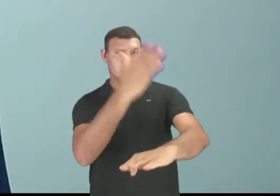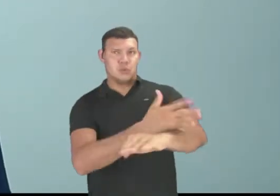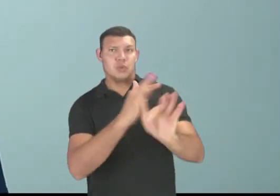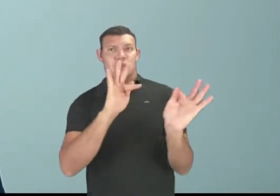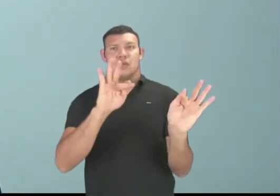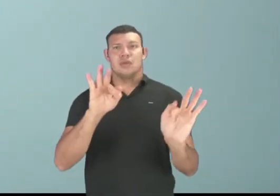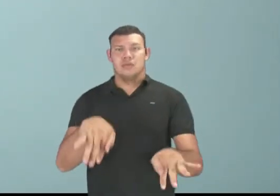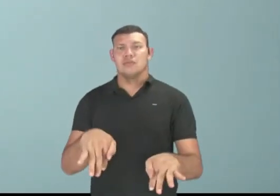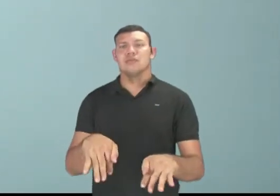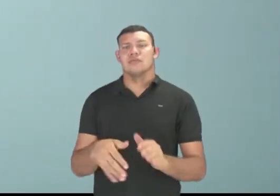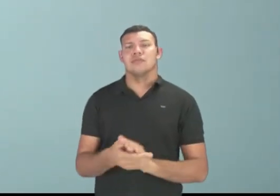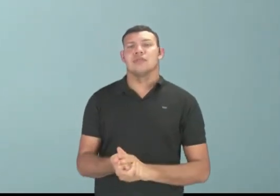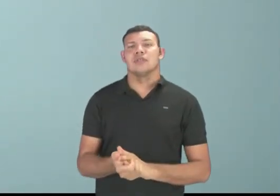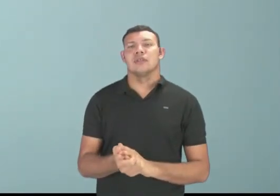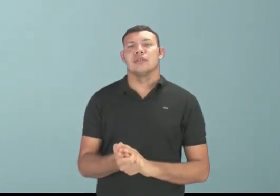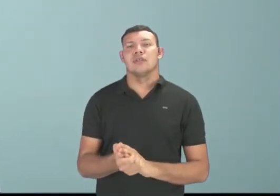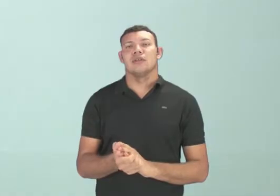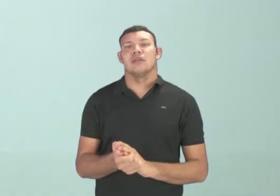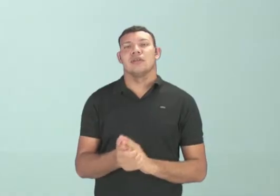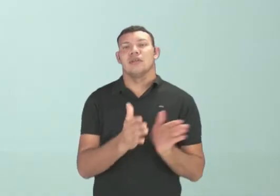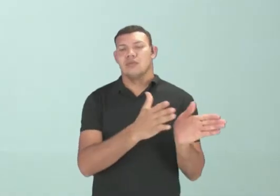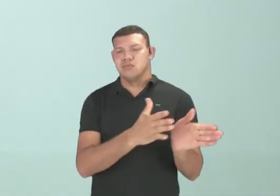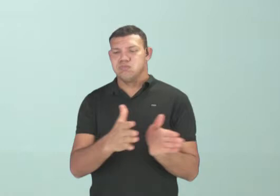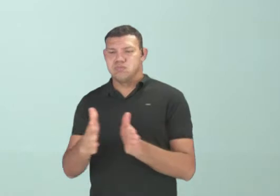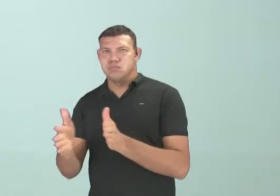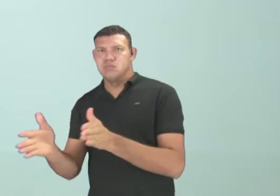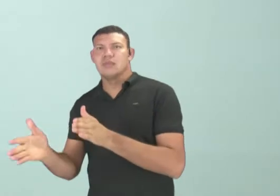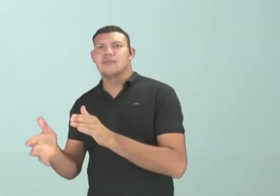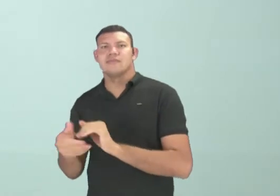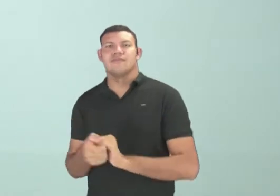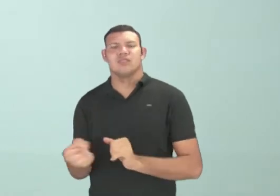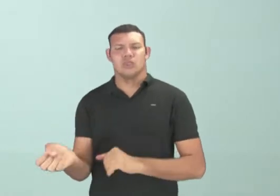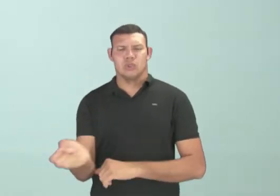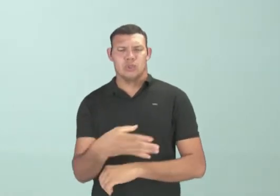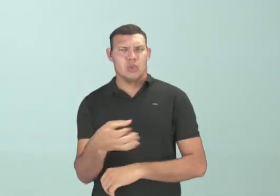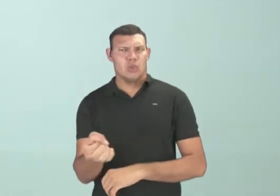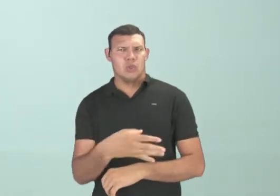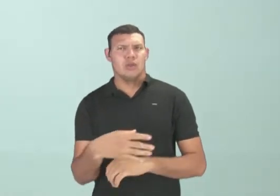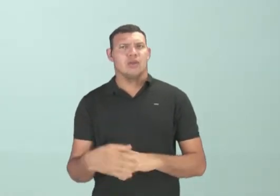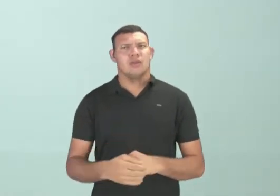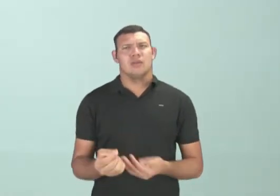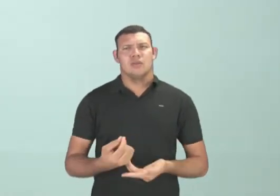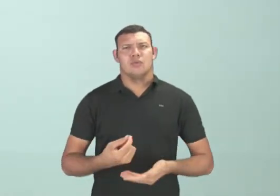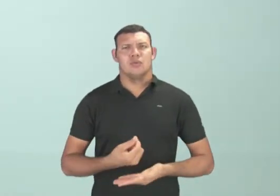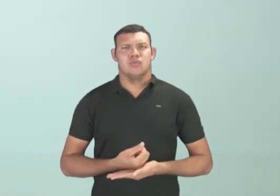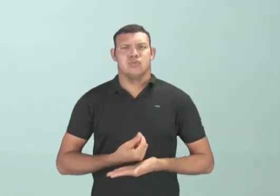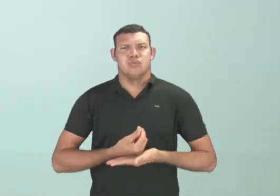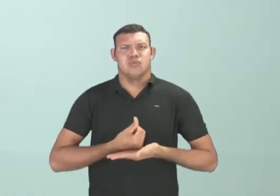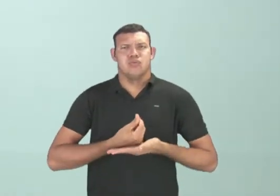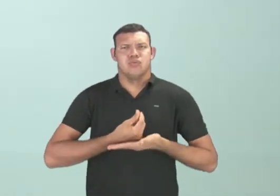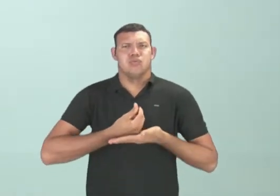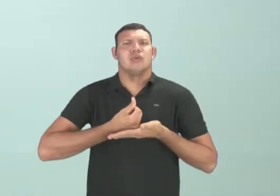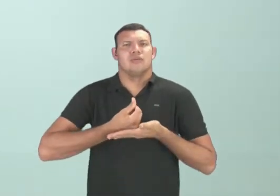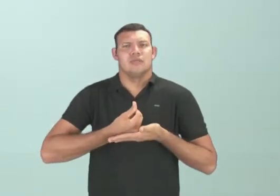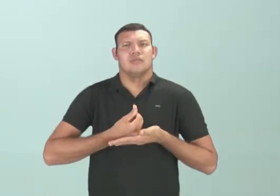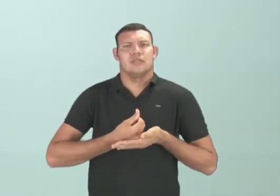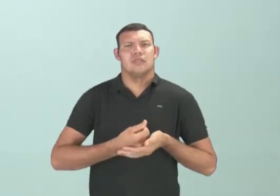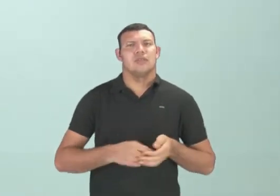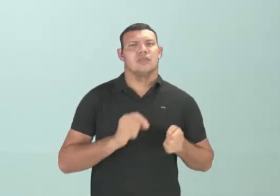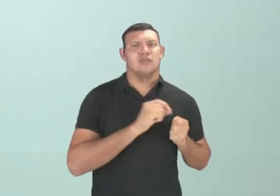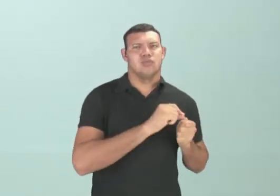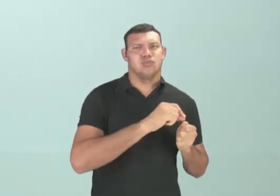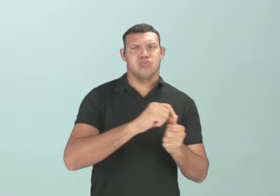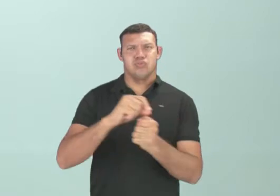Média, partindo para uma nova era, onde começam o capitalismo, onde começa ali a produção,